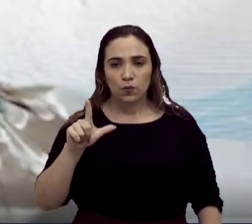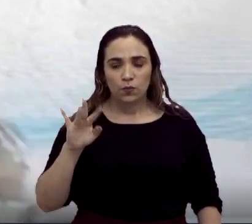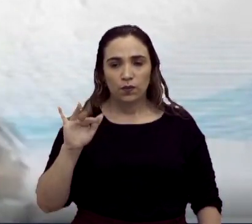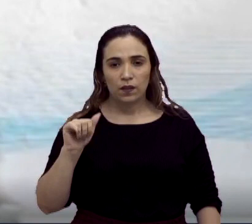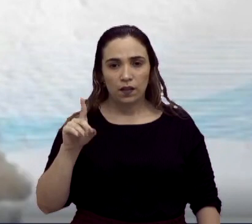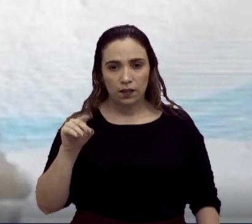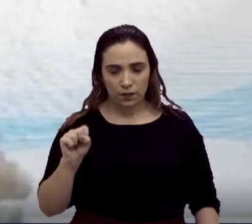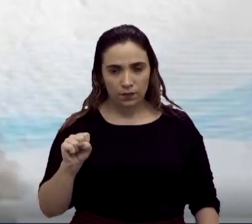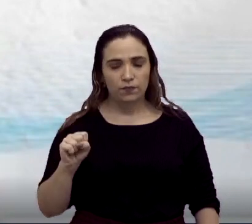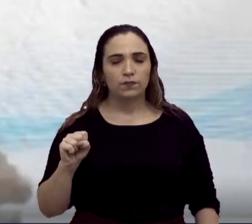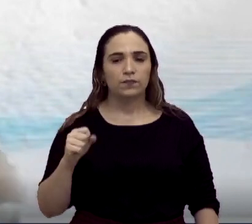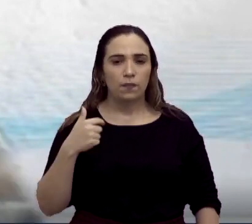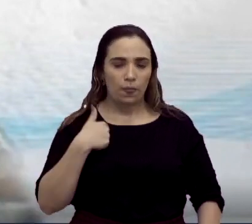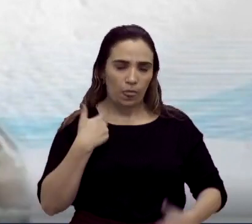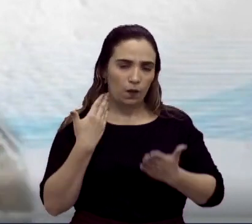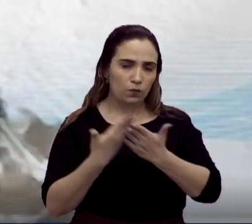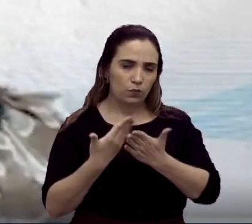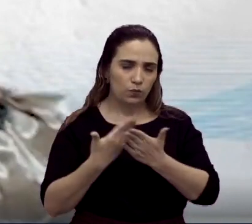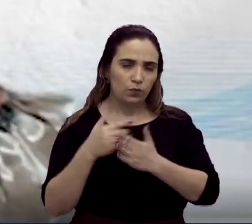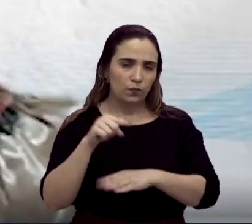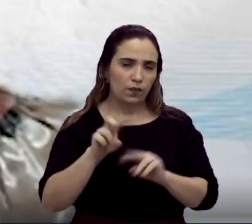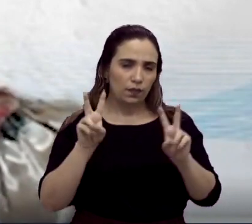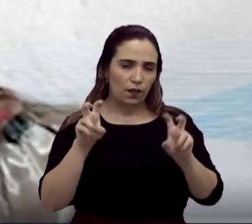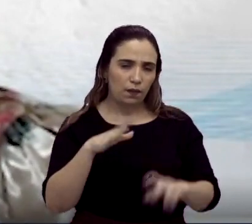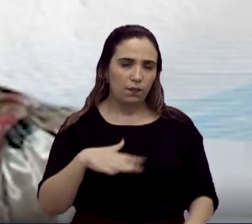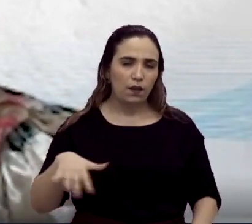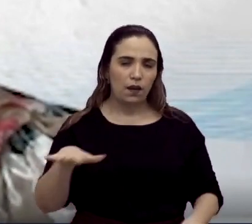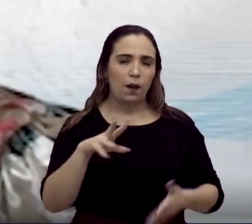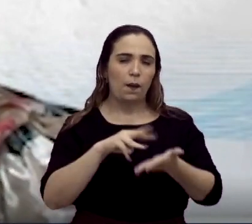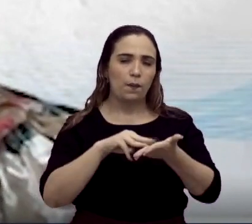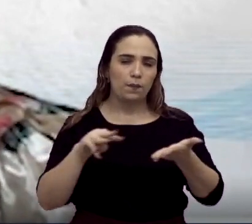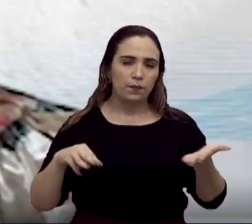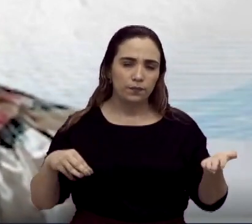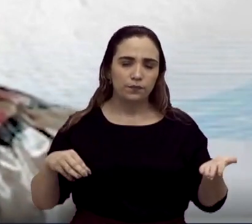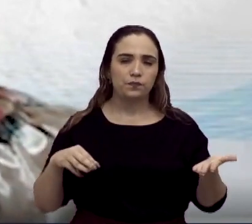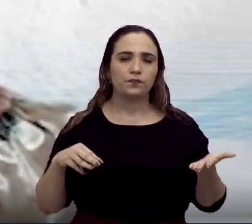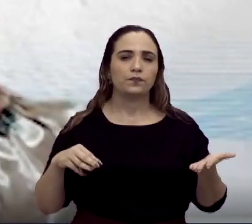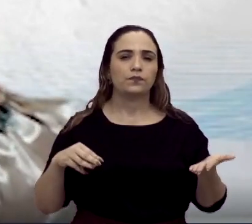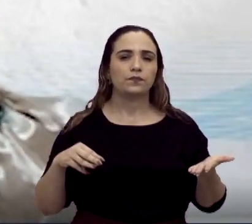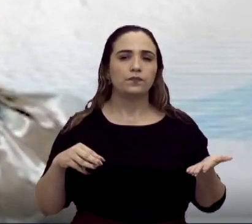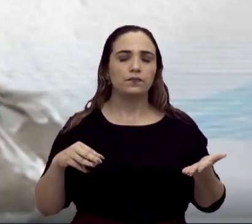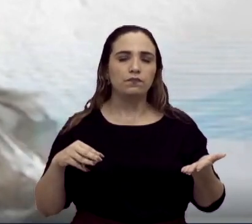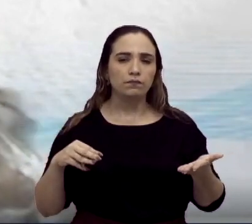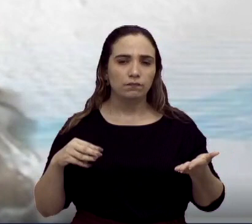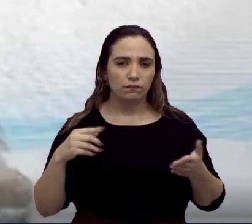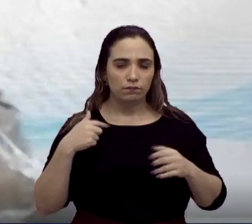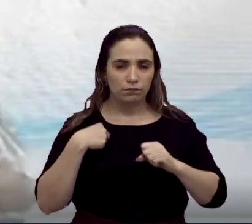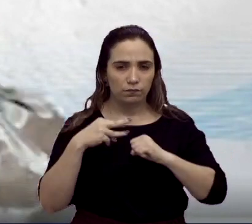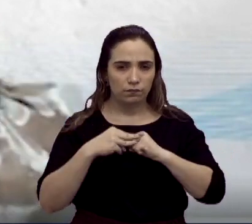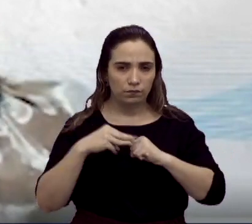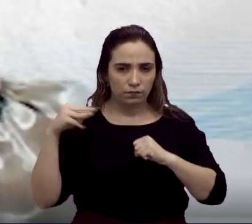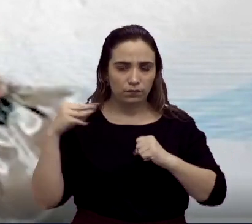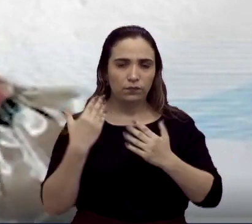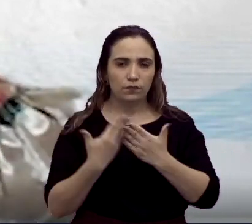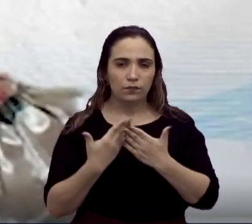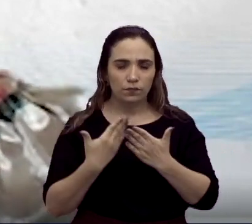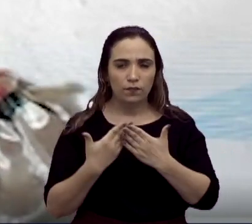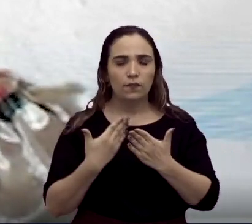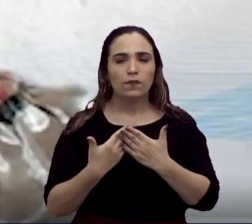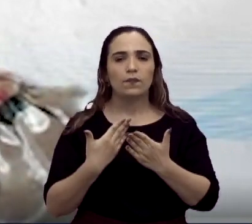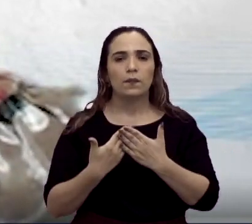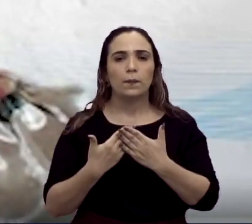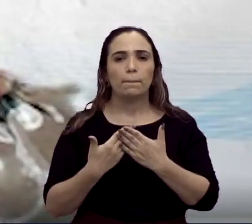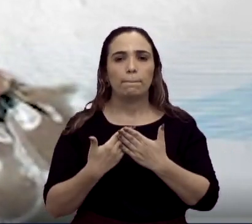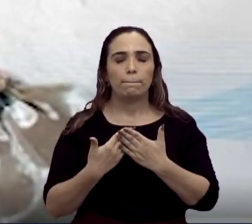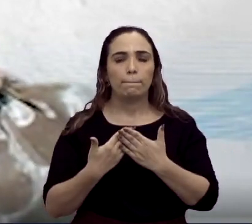Eu estudo muito esse tema de gestão por resultado, metodologias ágeis aplicadas ao resultado, sou mestranda, né?